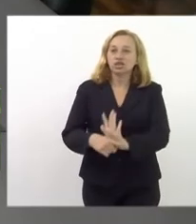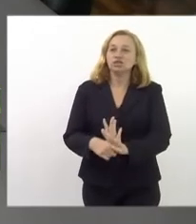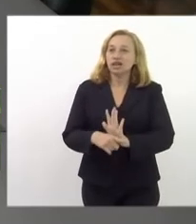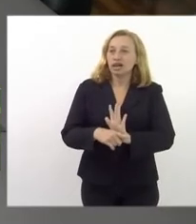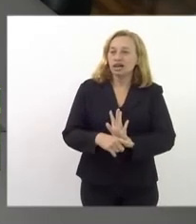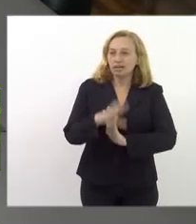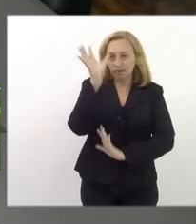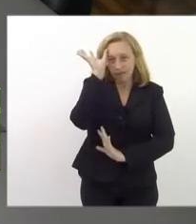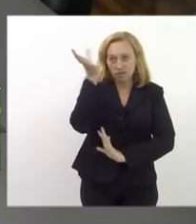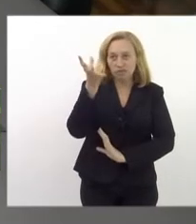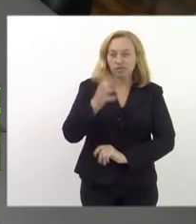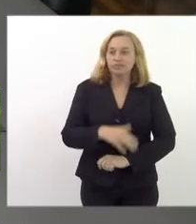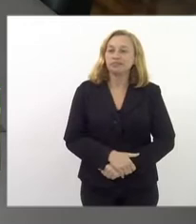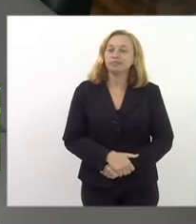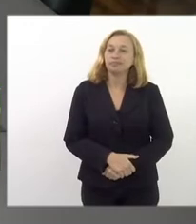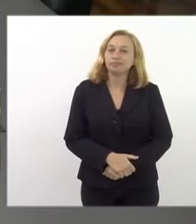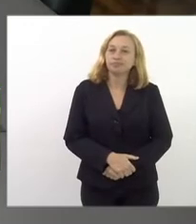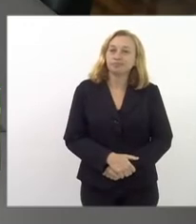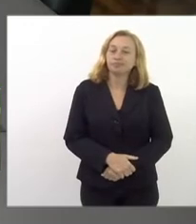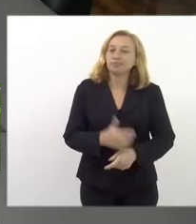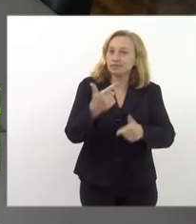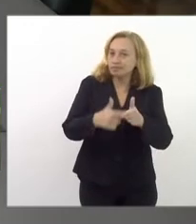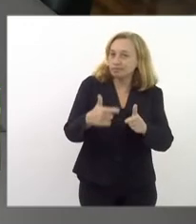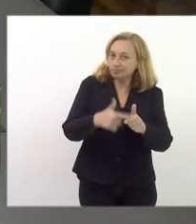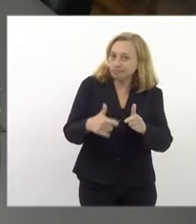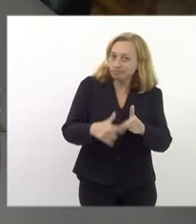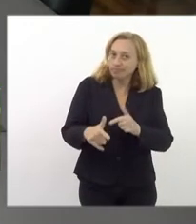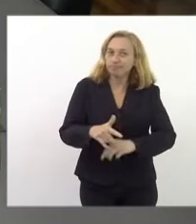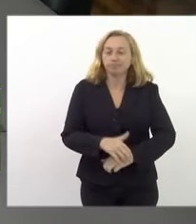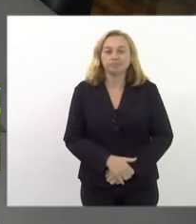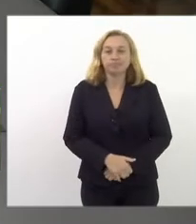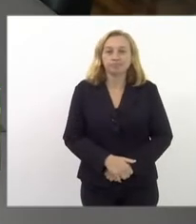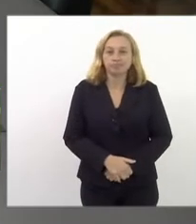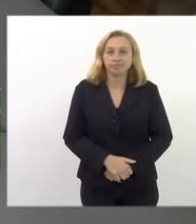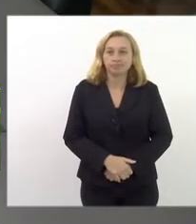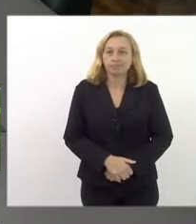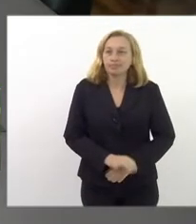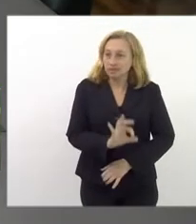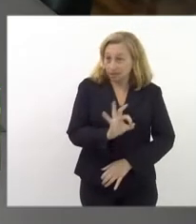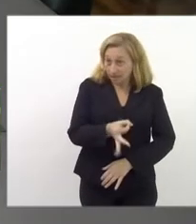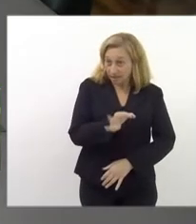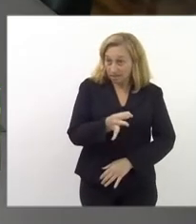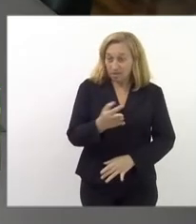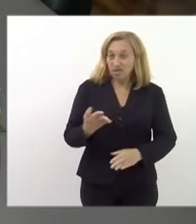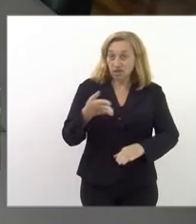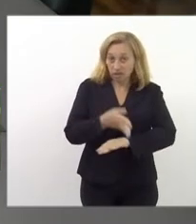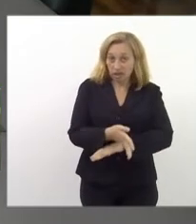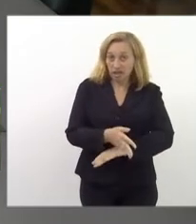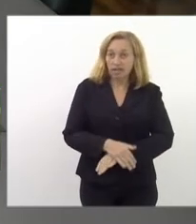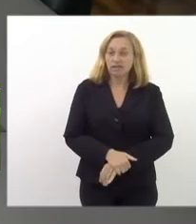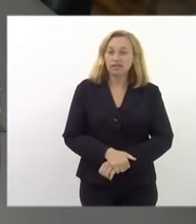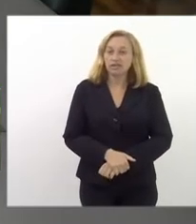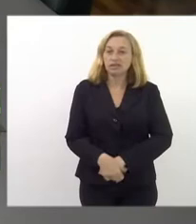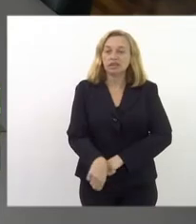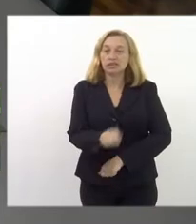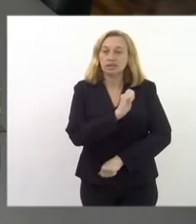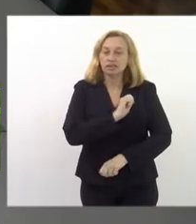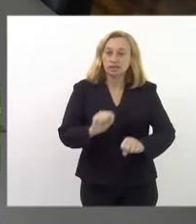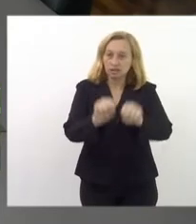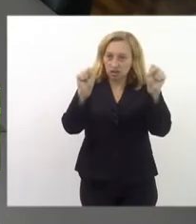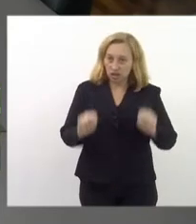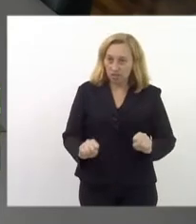solução desse problema e a gente definitivamente entrar no regime de recuperação